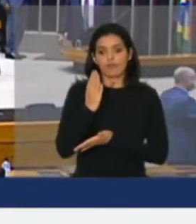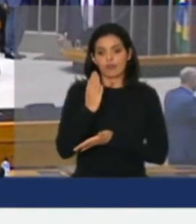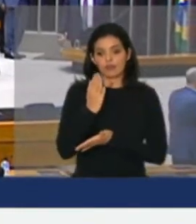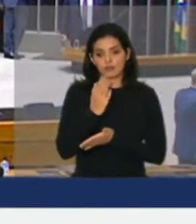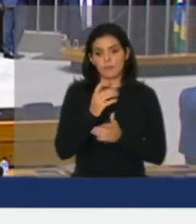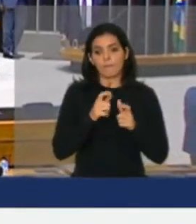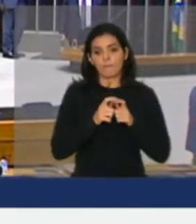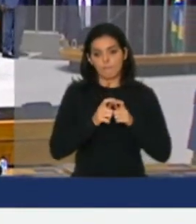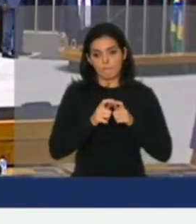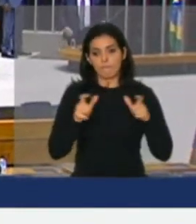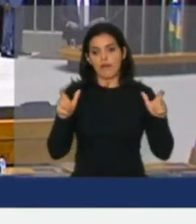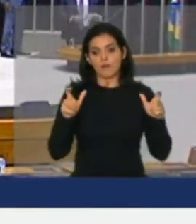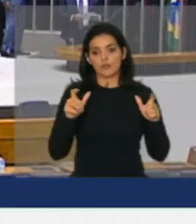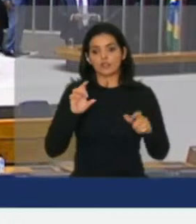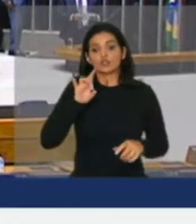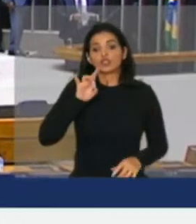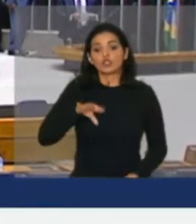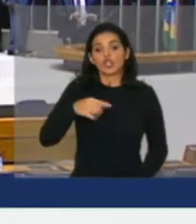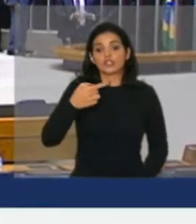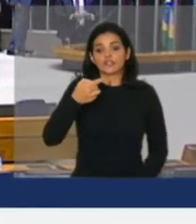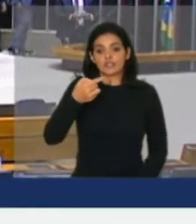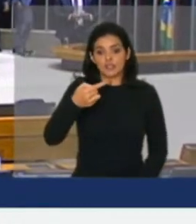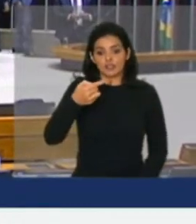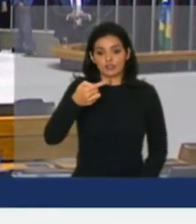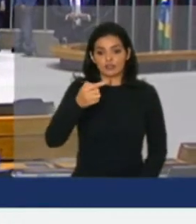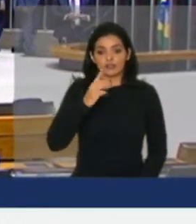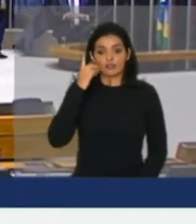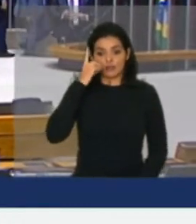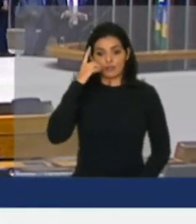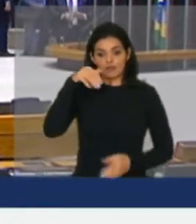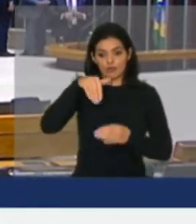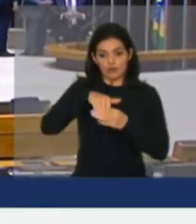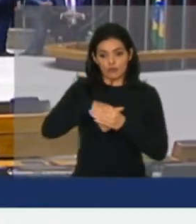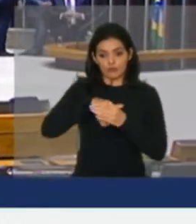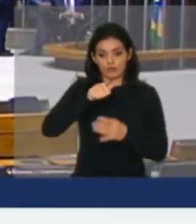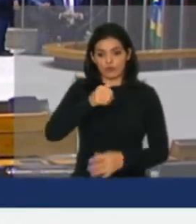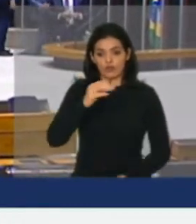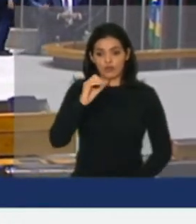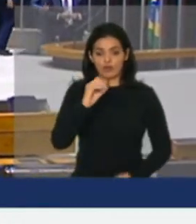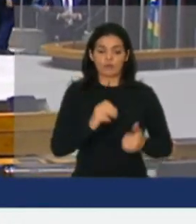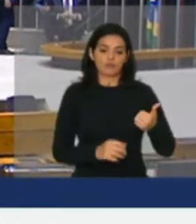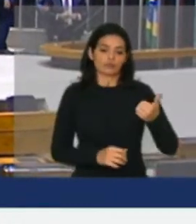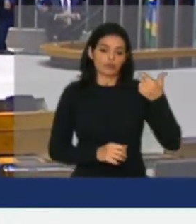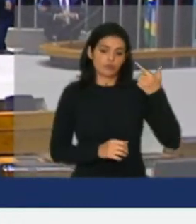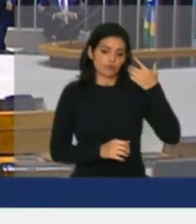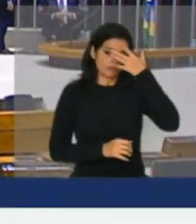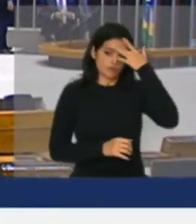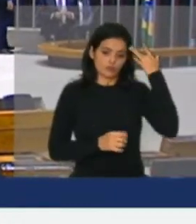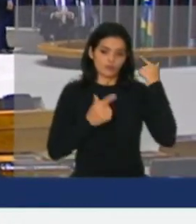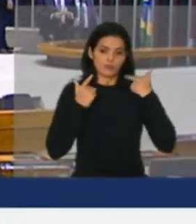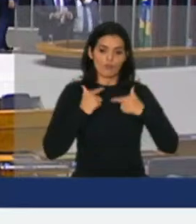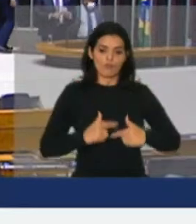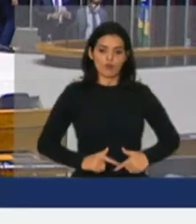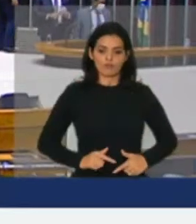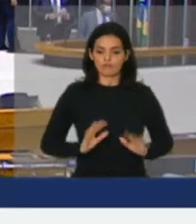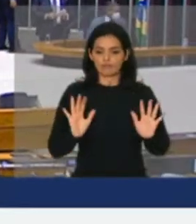maioria, apenas 7 votos não e 12 abstenções. Ao